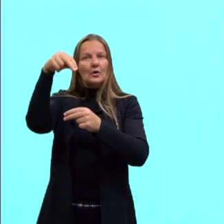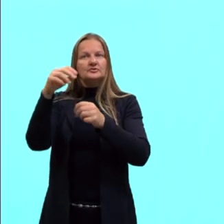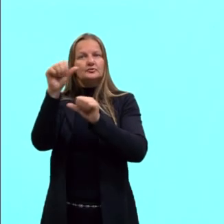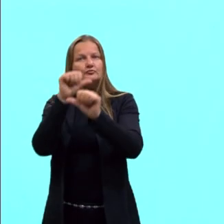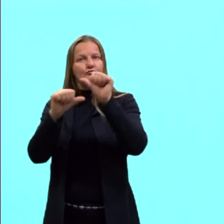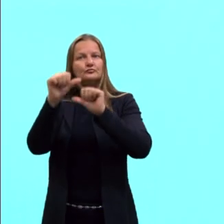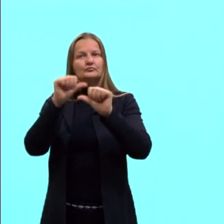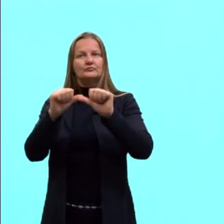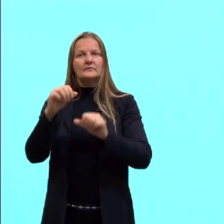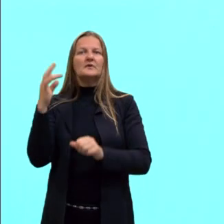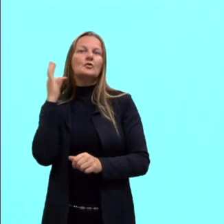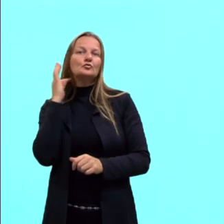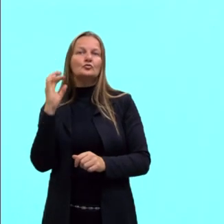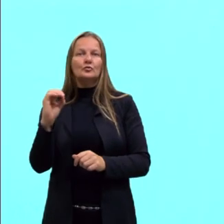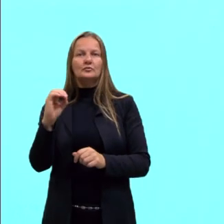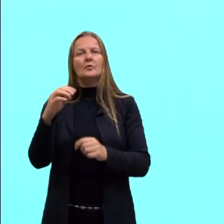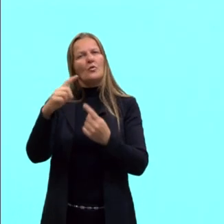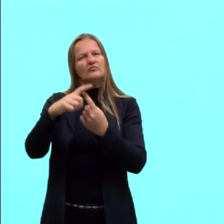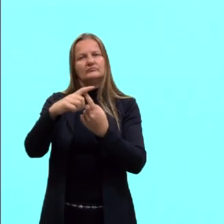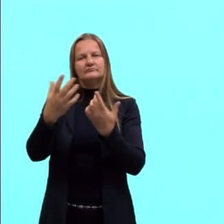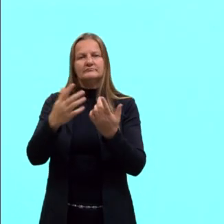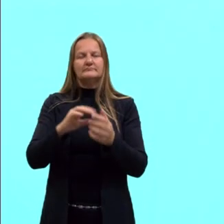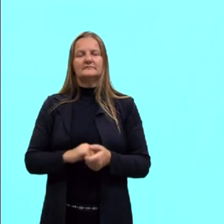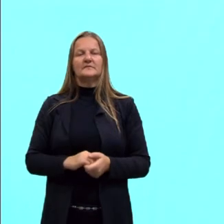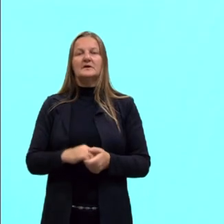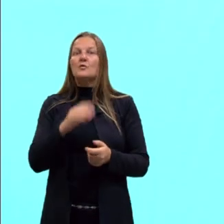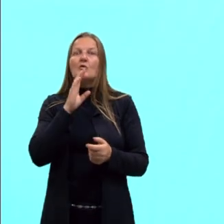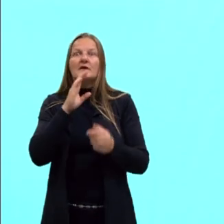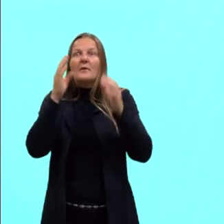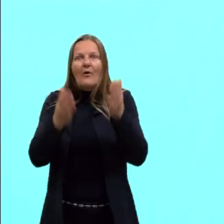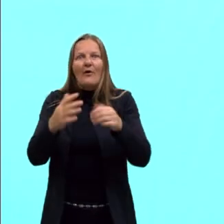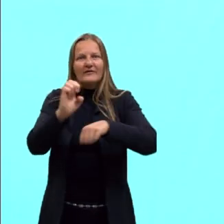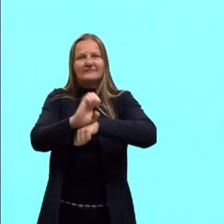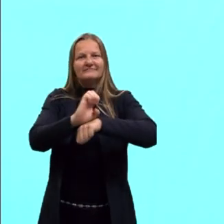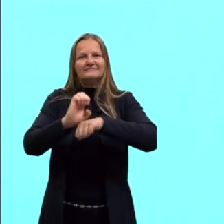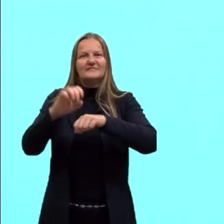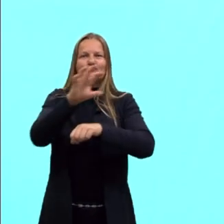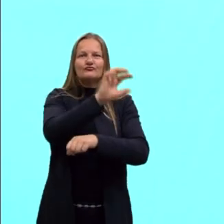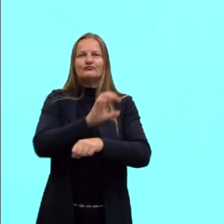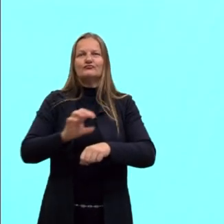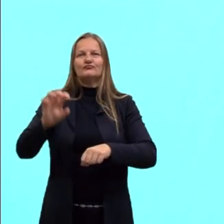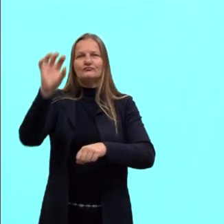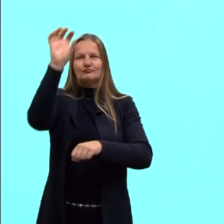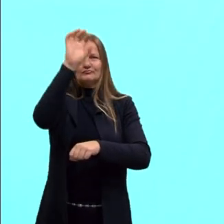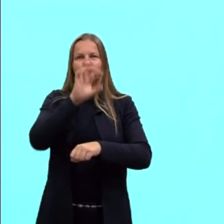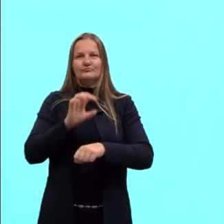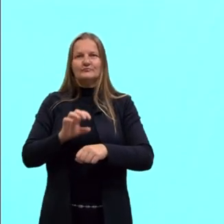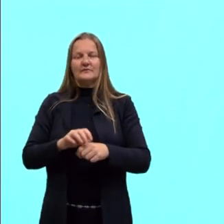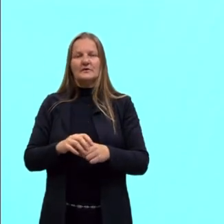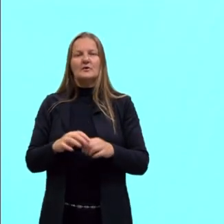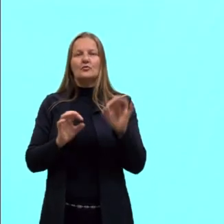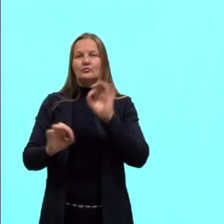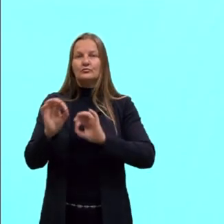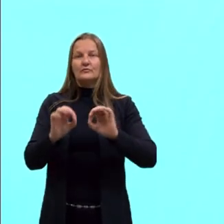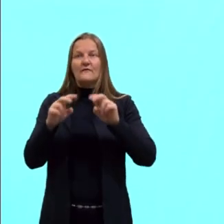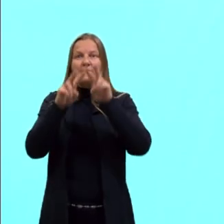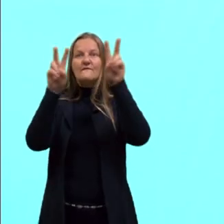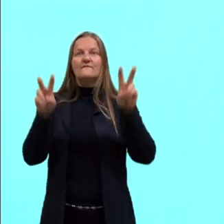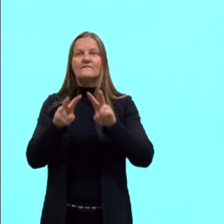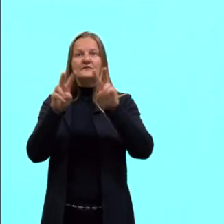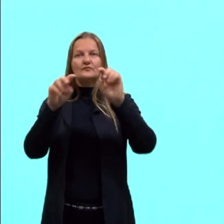aí nós temos a formação dos estados que nós conhecemos hoje a gurizada essa então é a formação atual